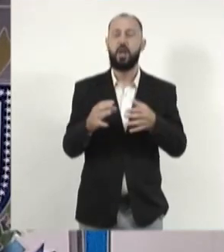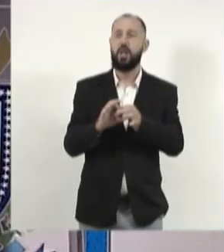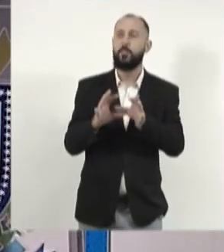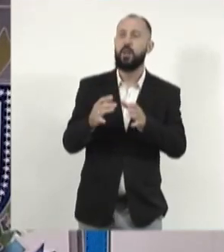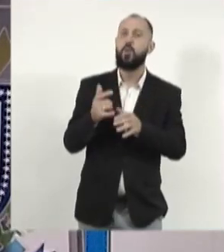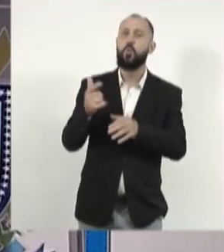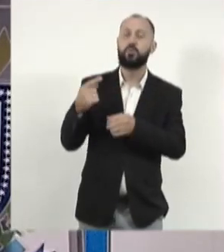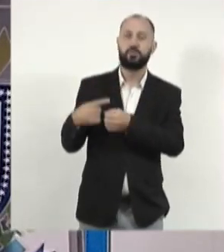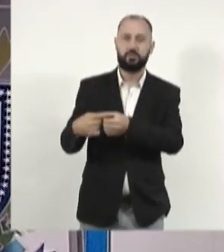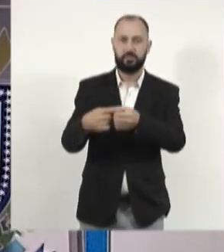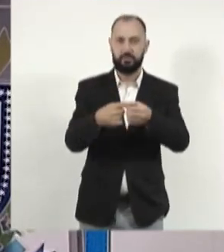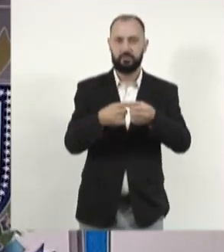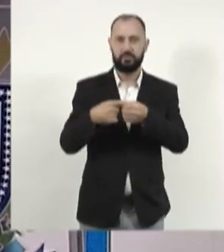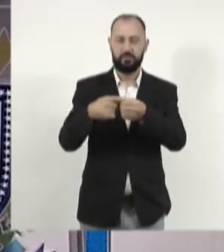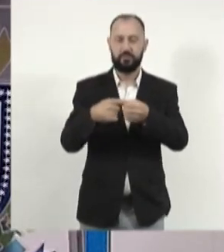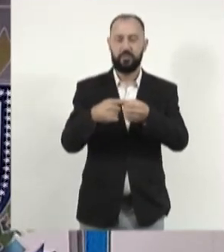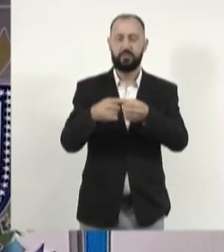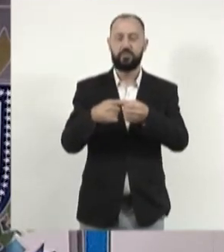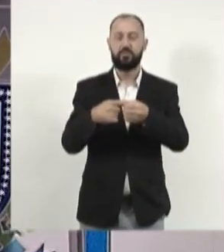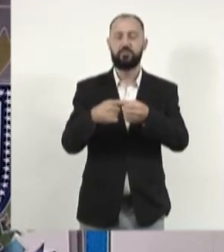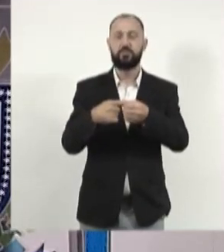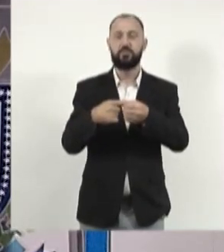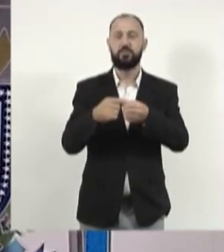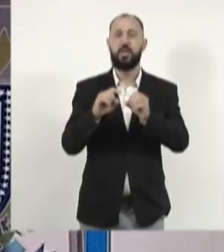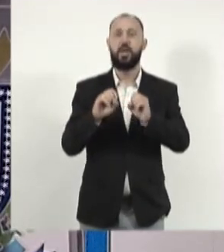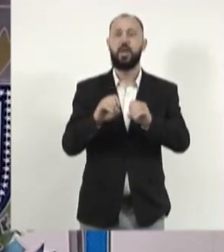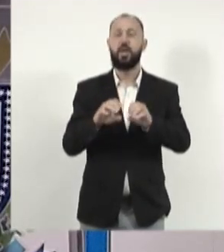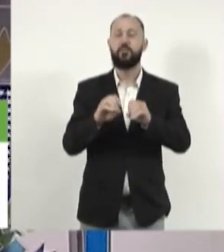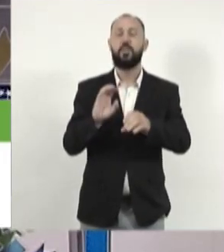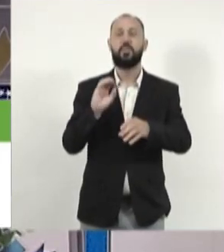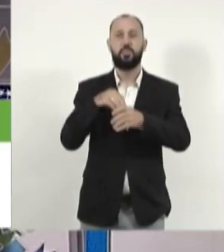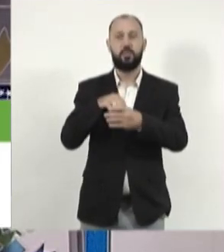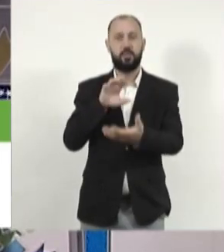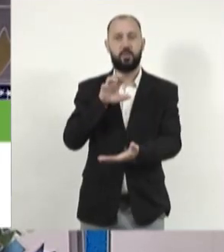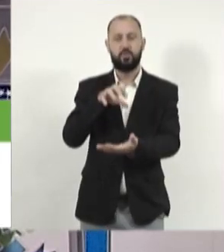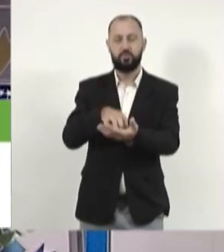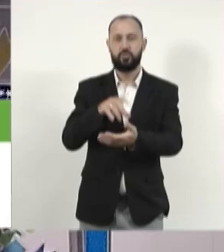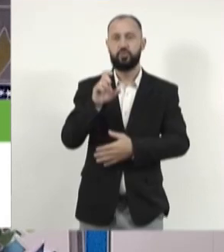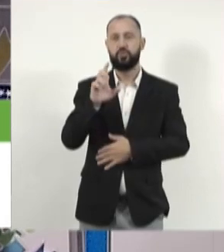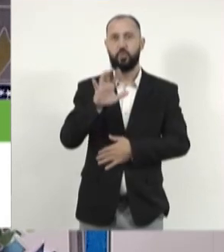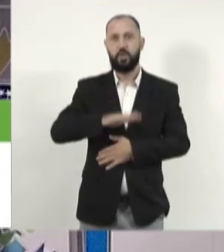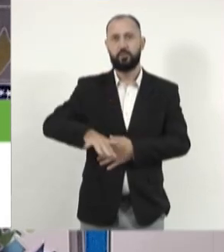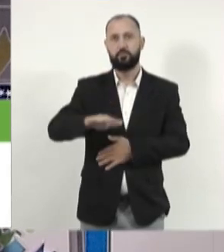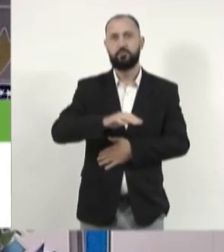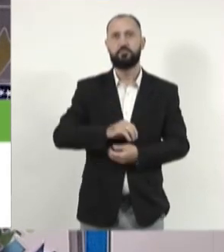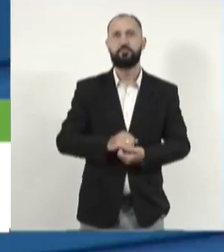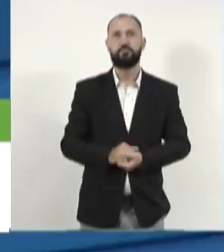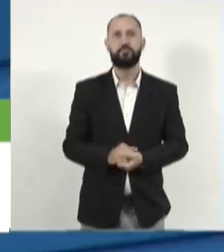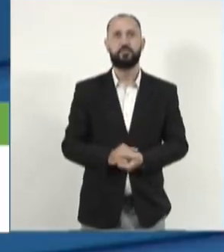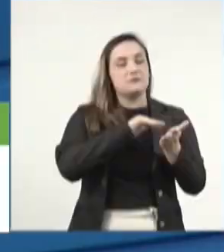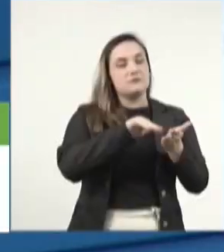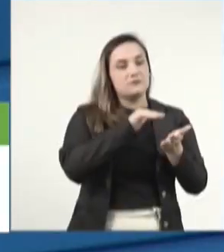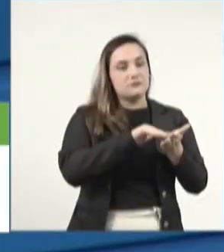outras cidades por meio da rede estadual de ensino, também em aldeias na região de Dourados.